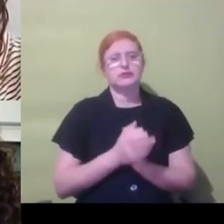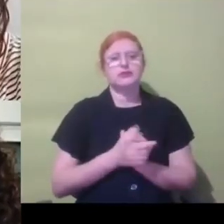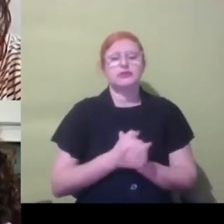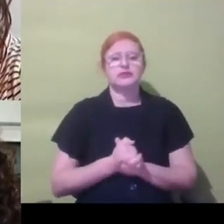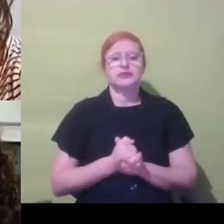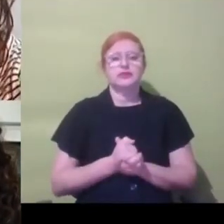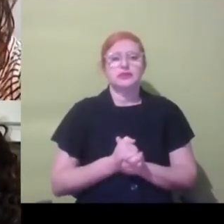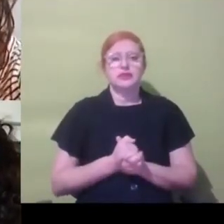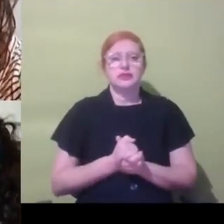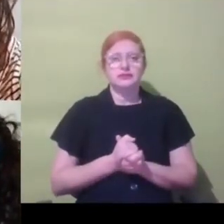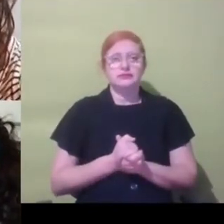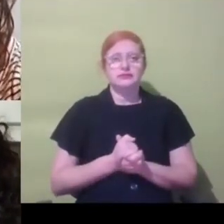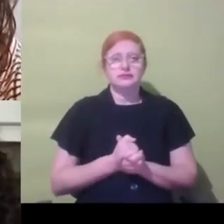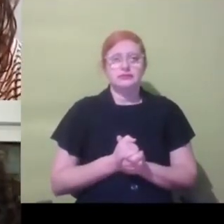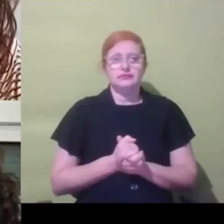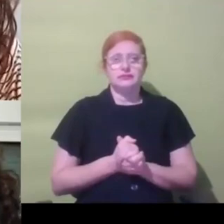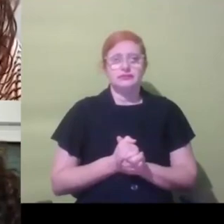então,